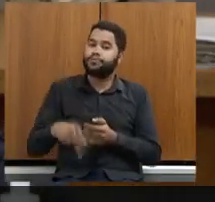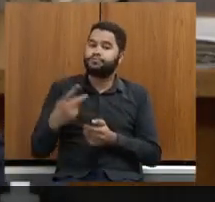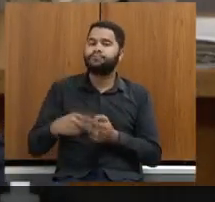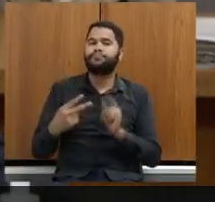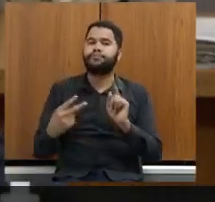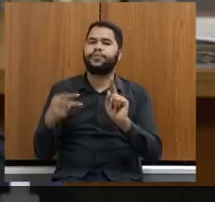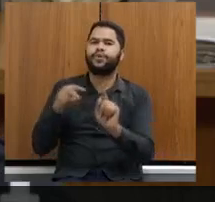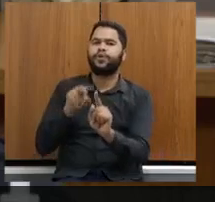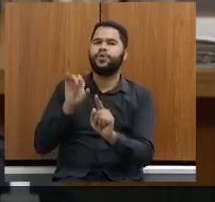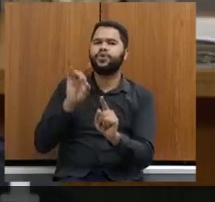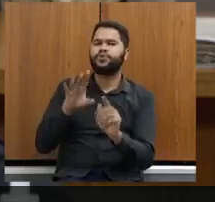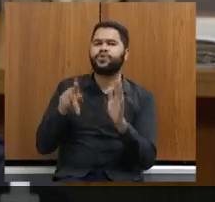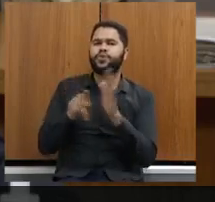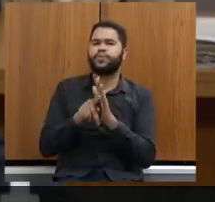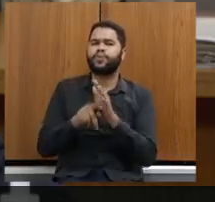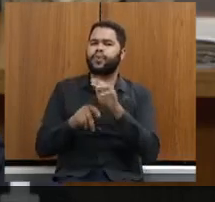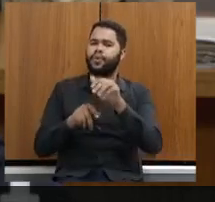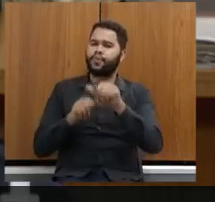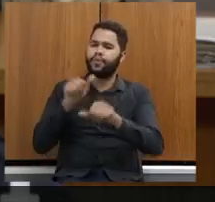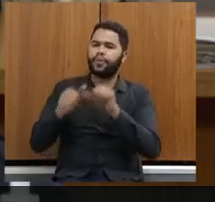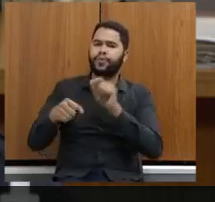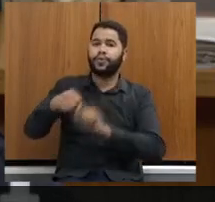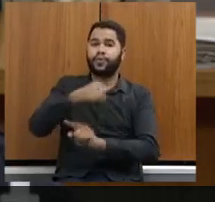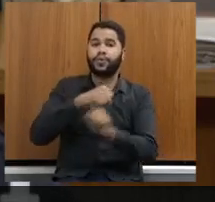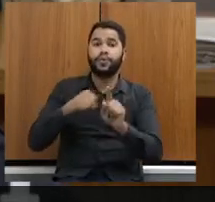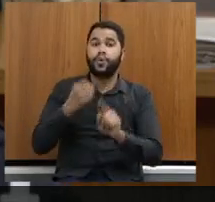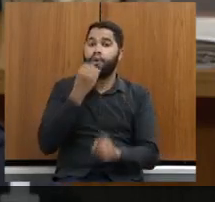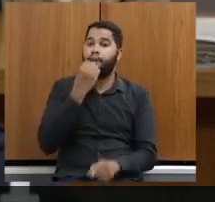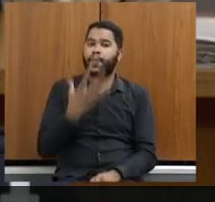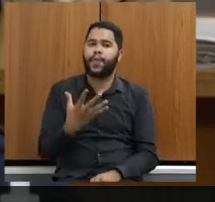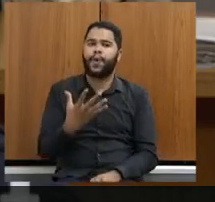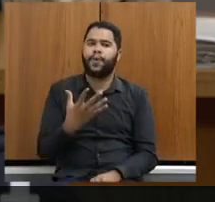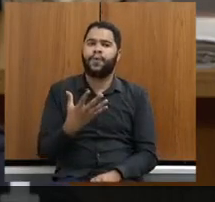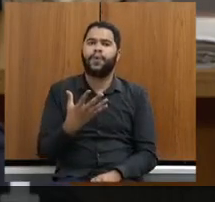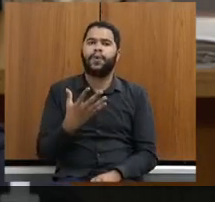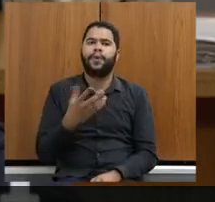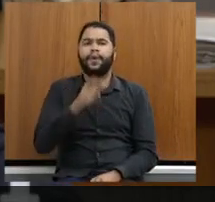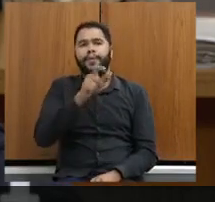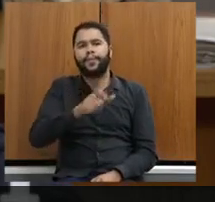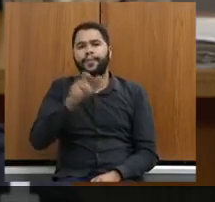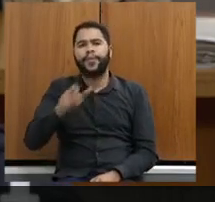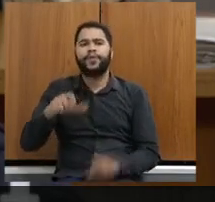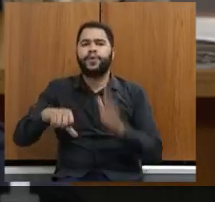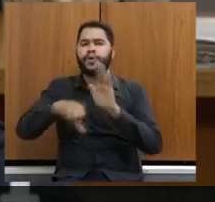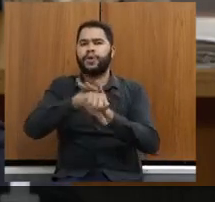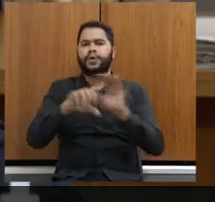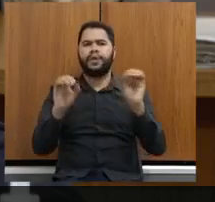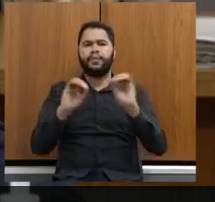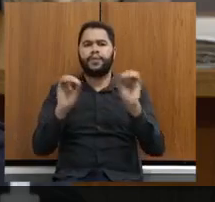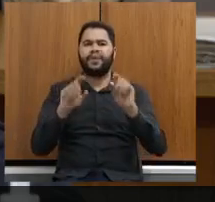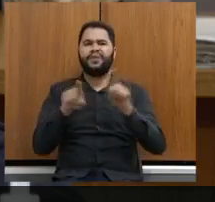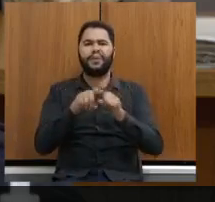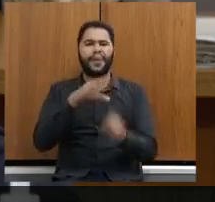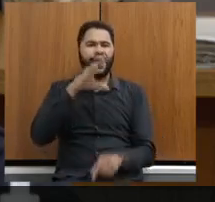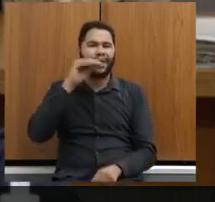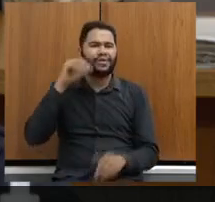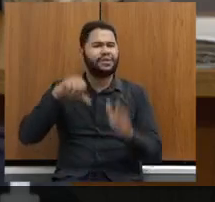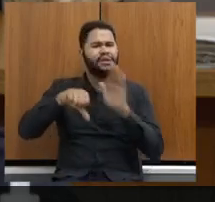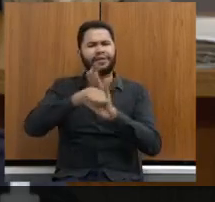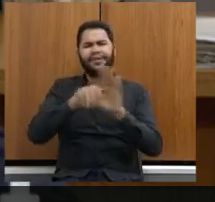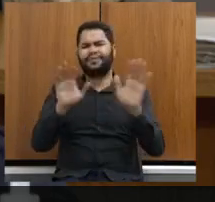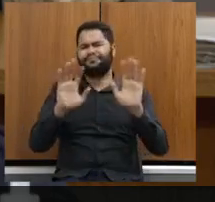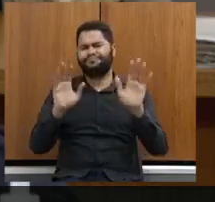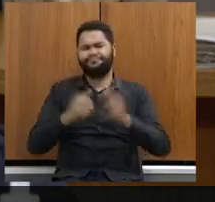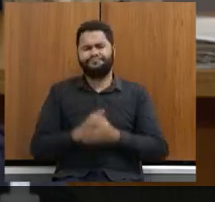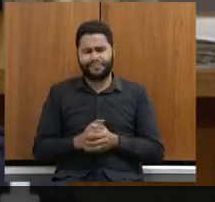visão mais do que é o ideal é não fazer com que o sujeito para ti que nem um creme nem que o adolescente pratica um ato